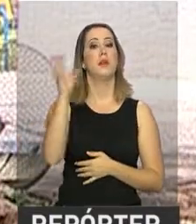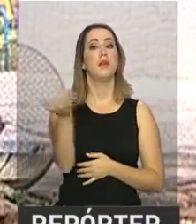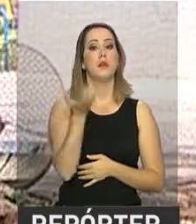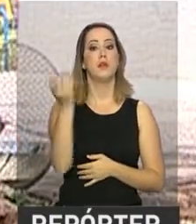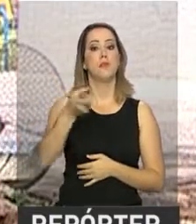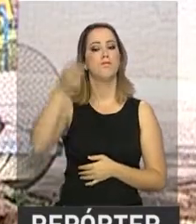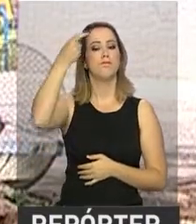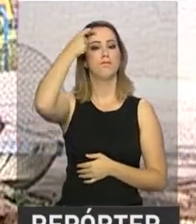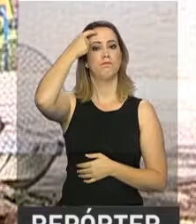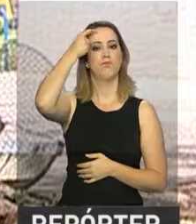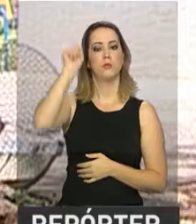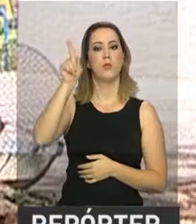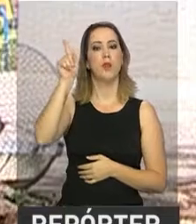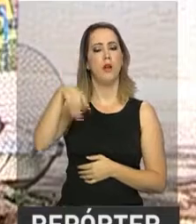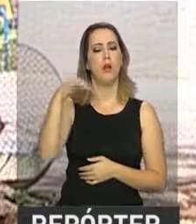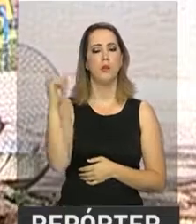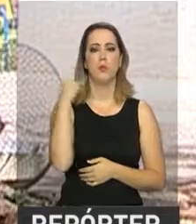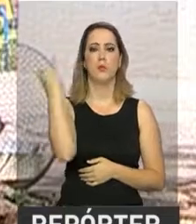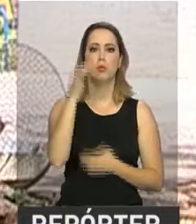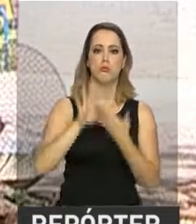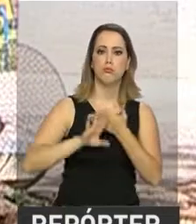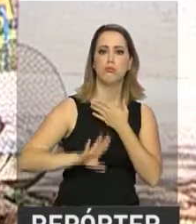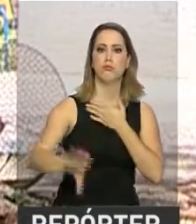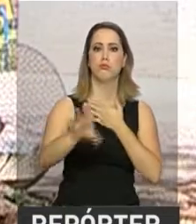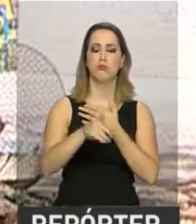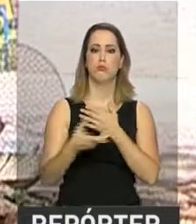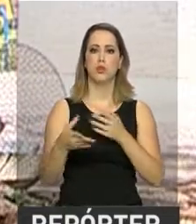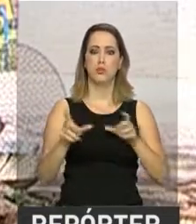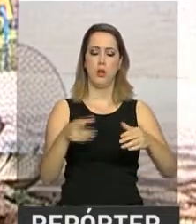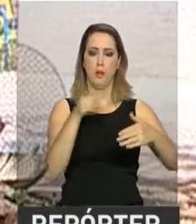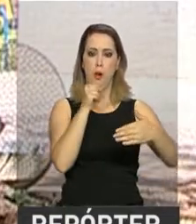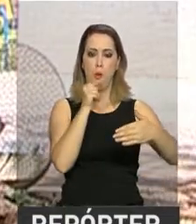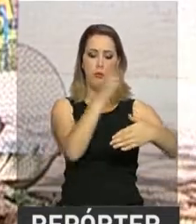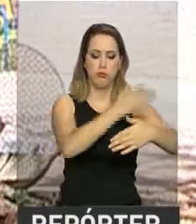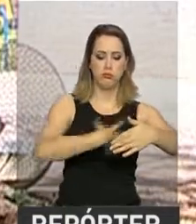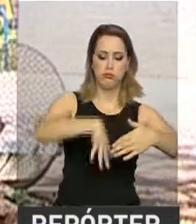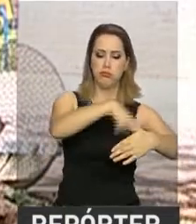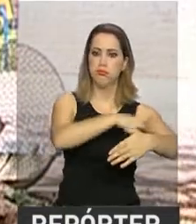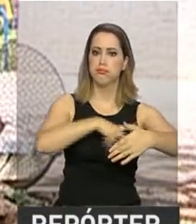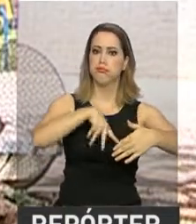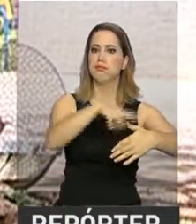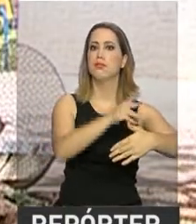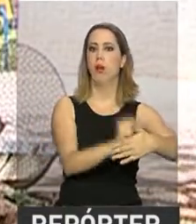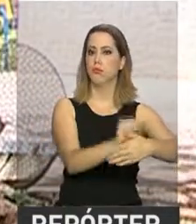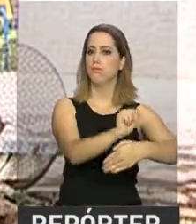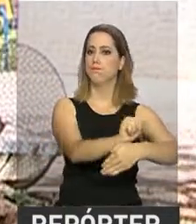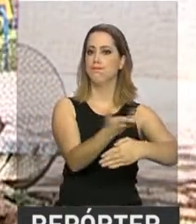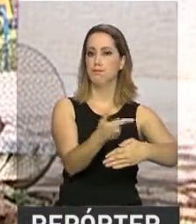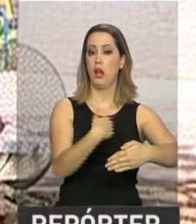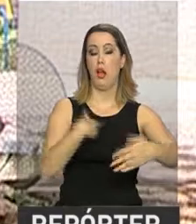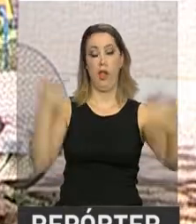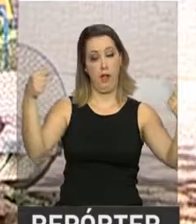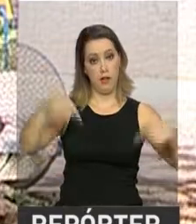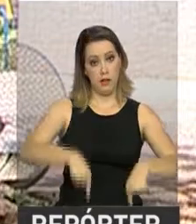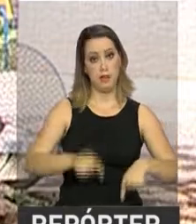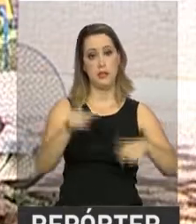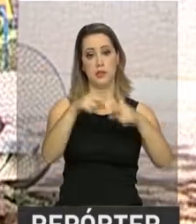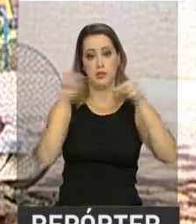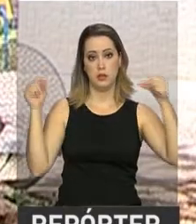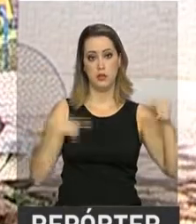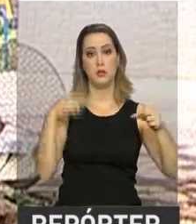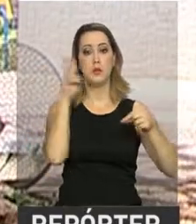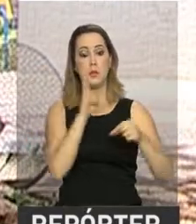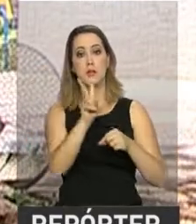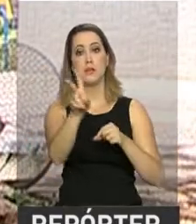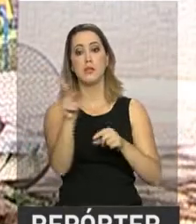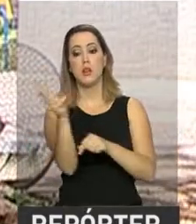sobre a importância de eliminar os focos do mosquito Aedes aegypti. Aqui em Brasília estão sendo feitas inspeções em ambientes de